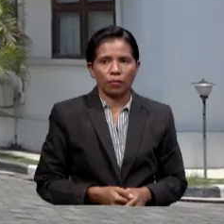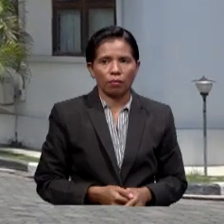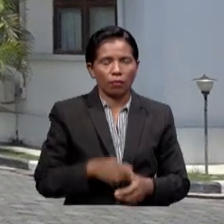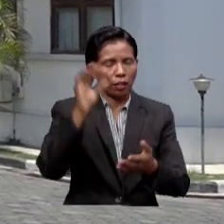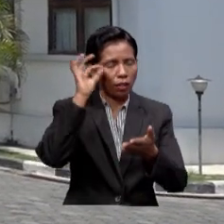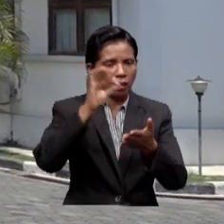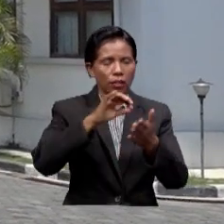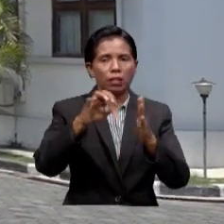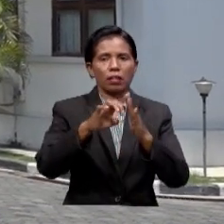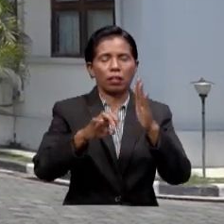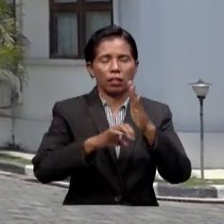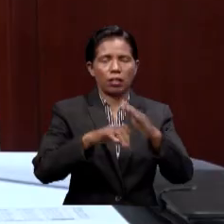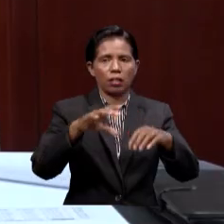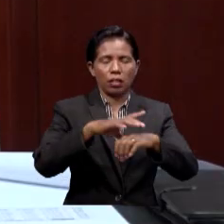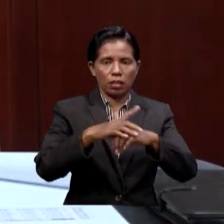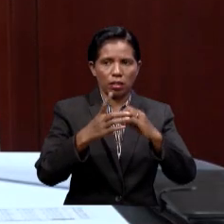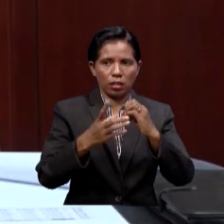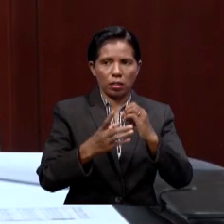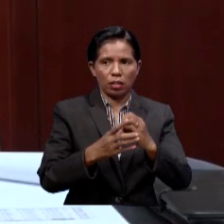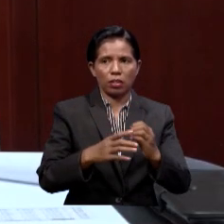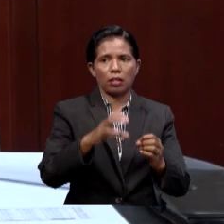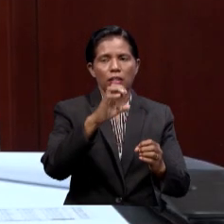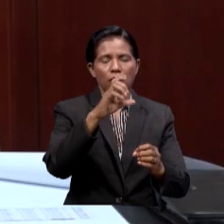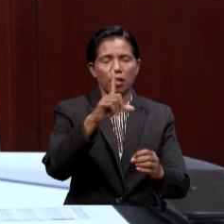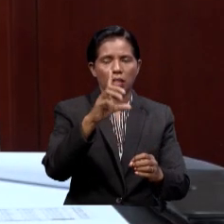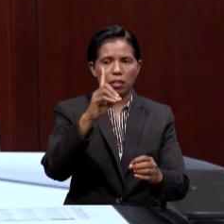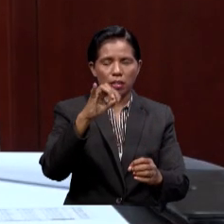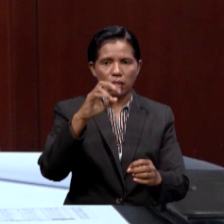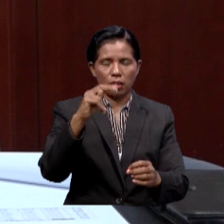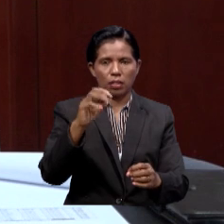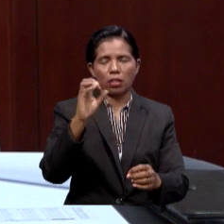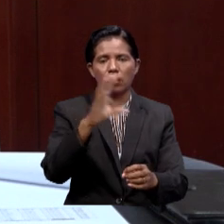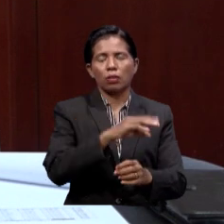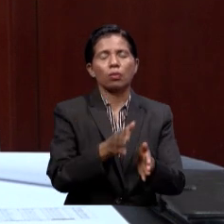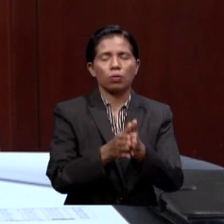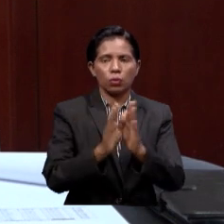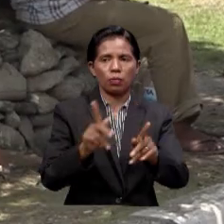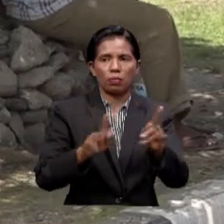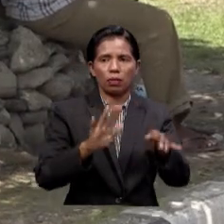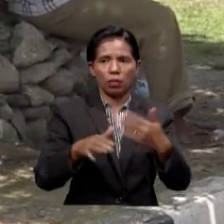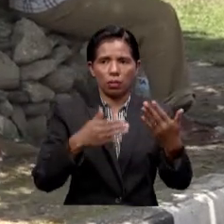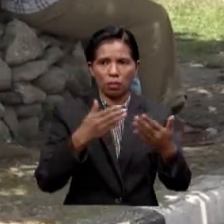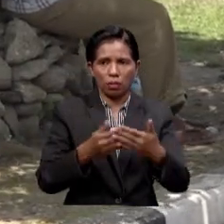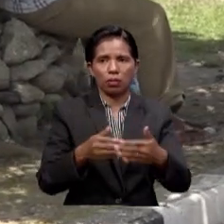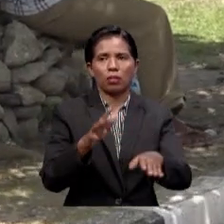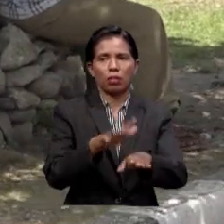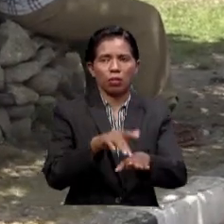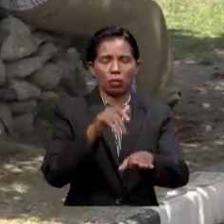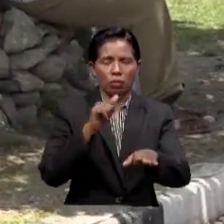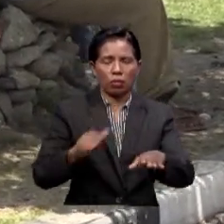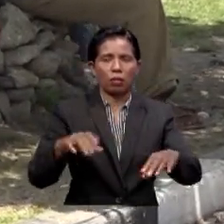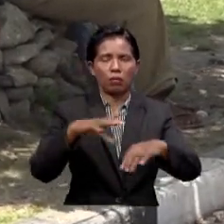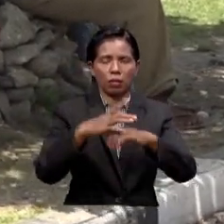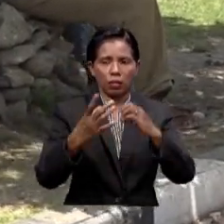Secretário Estado Terras no propriedade Eldino Rodrigues dos Santos, Husu Comunidade, nebe afetado pela construção